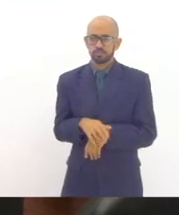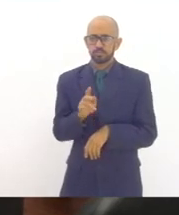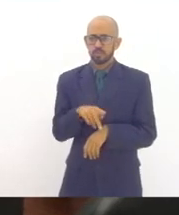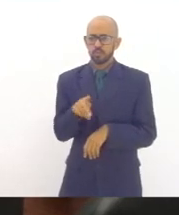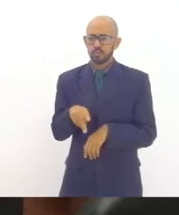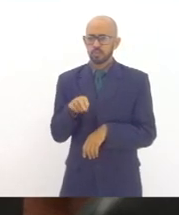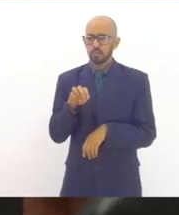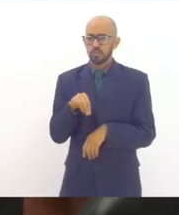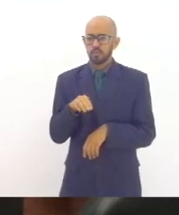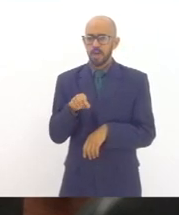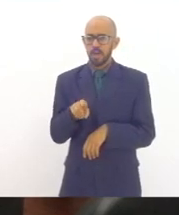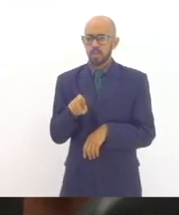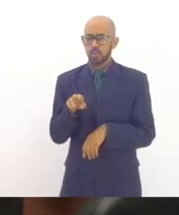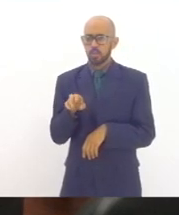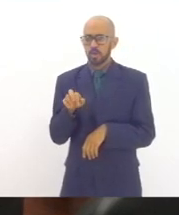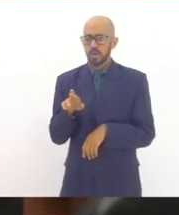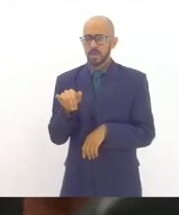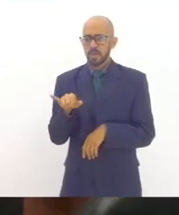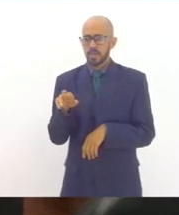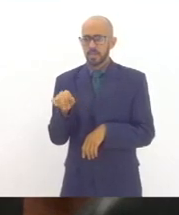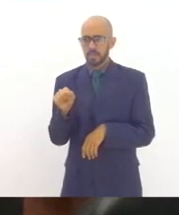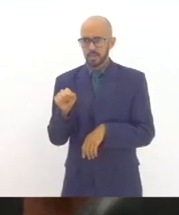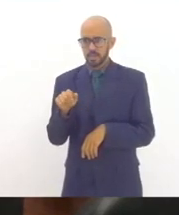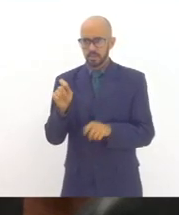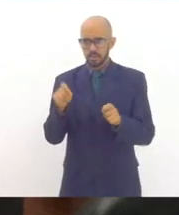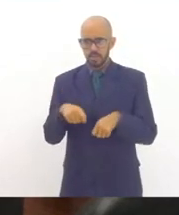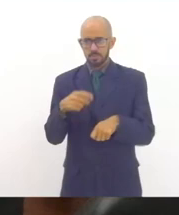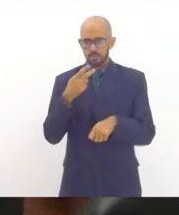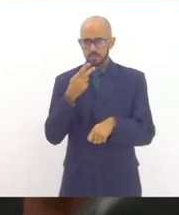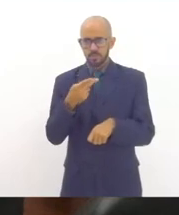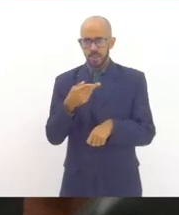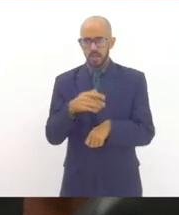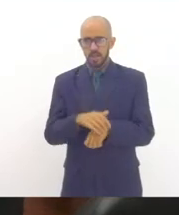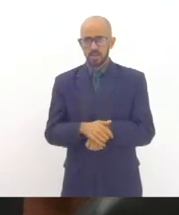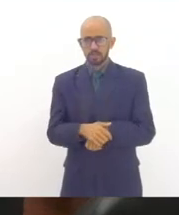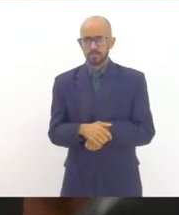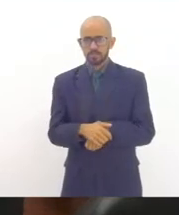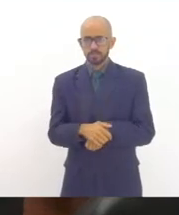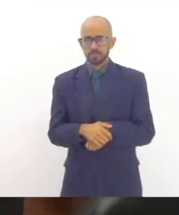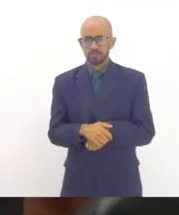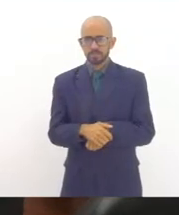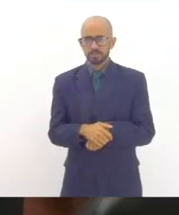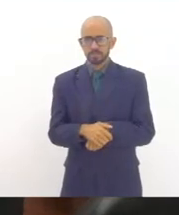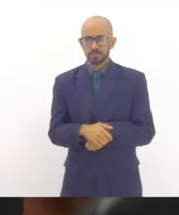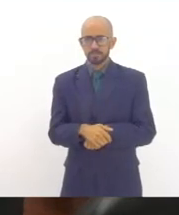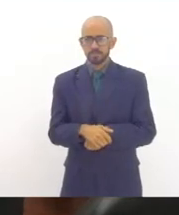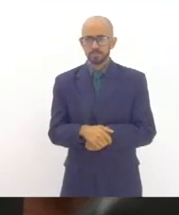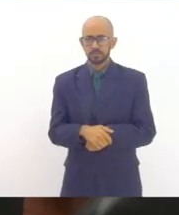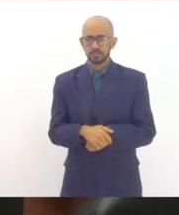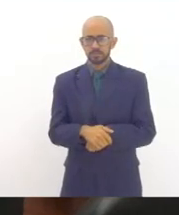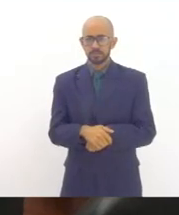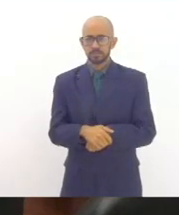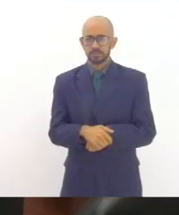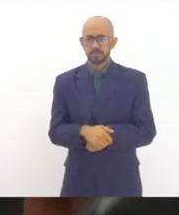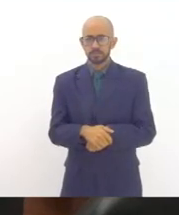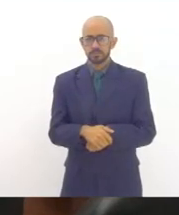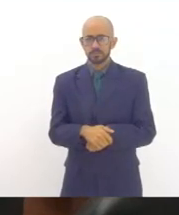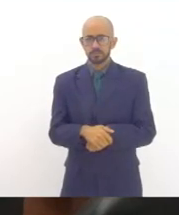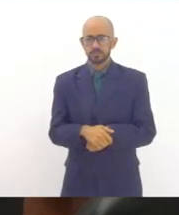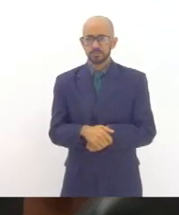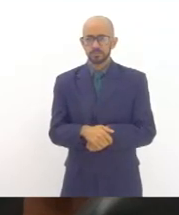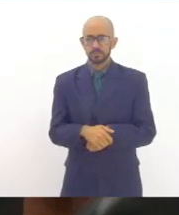Madureira, pode participar agora aí conosco, Fórum Estadual de Educação.